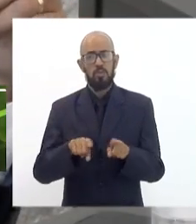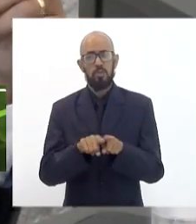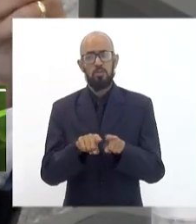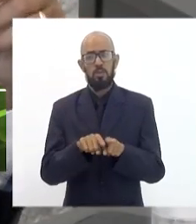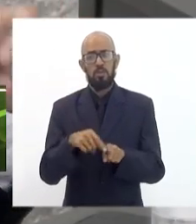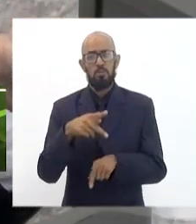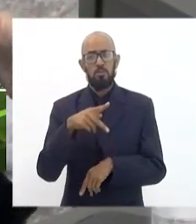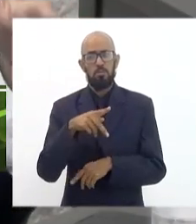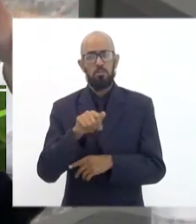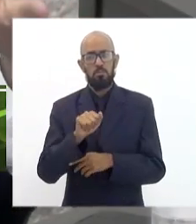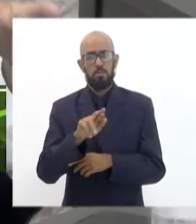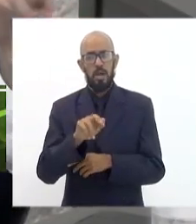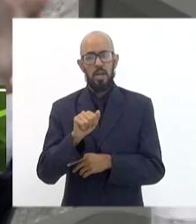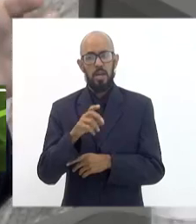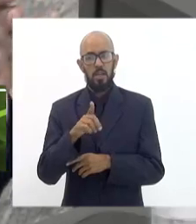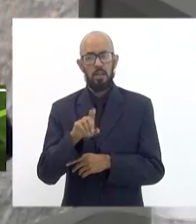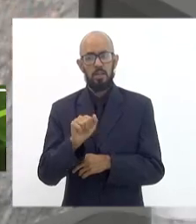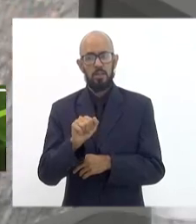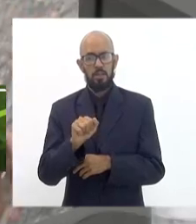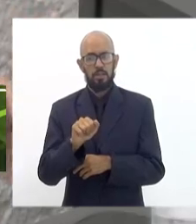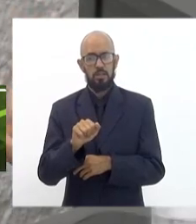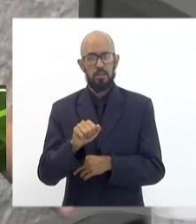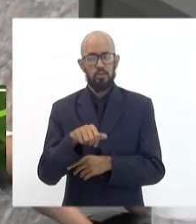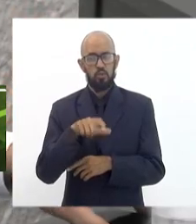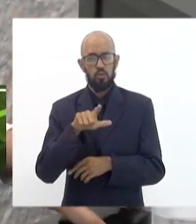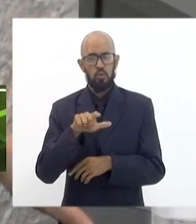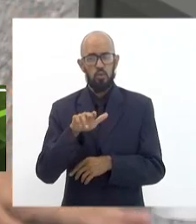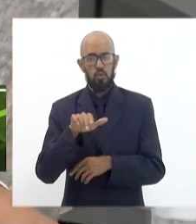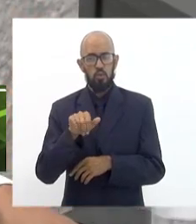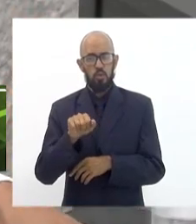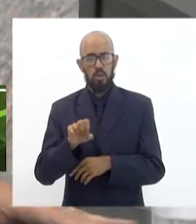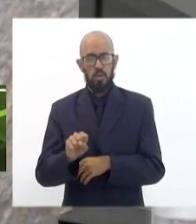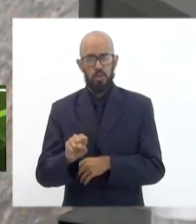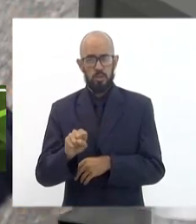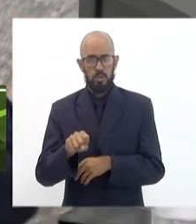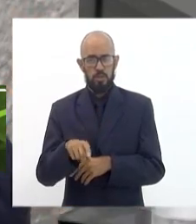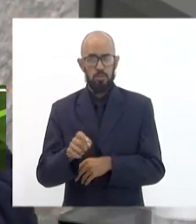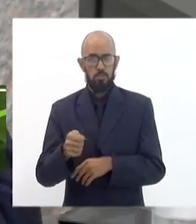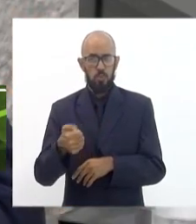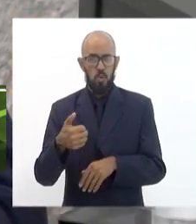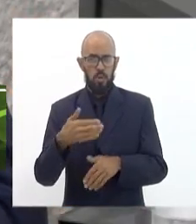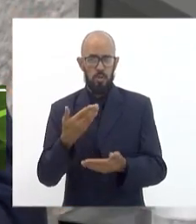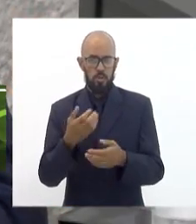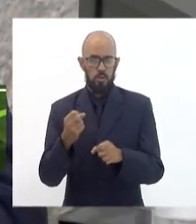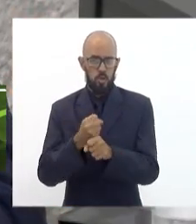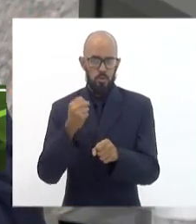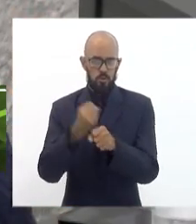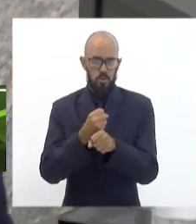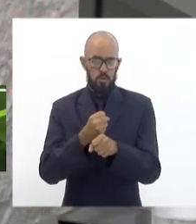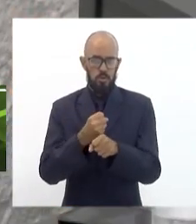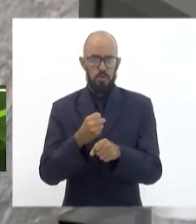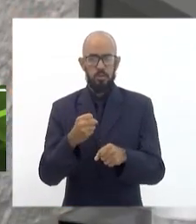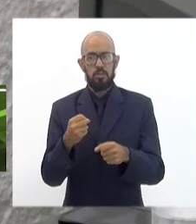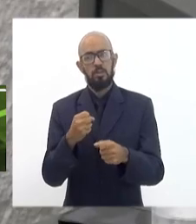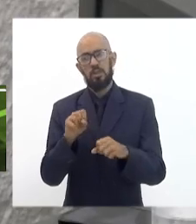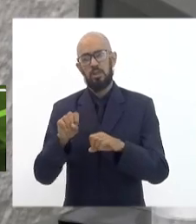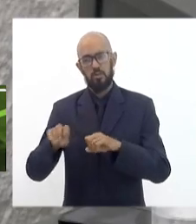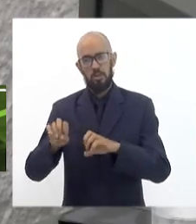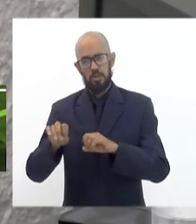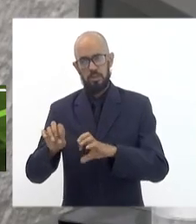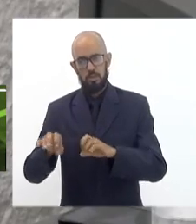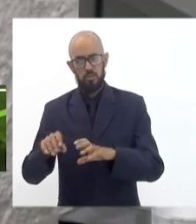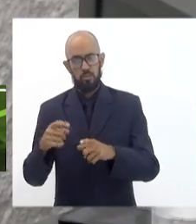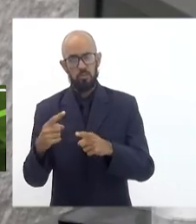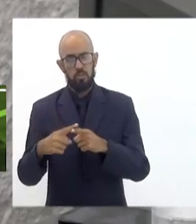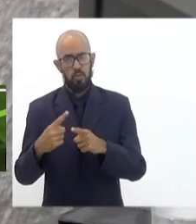Lucas então são poucas é poucos poucas obras na área de educação estão sendo feitas